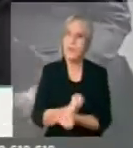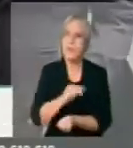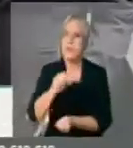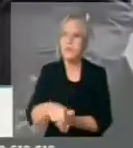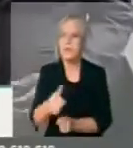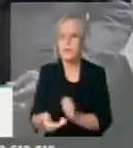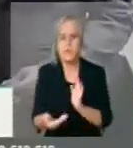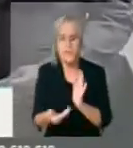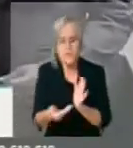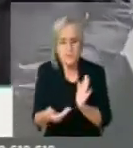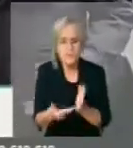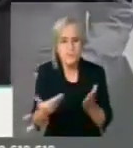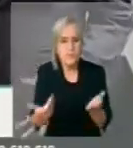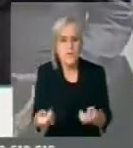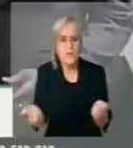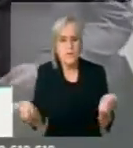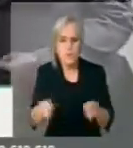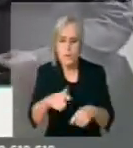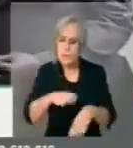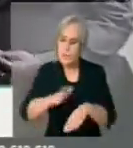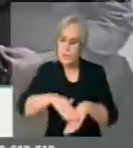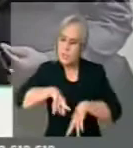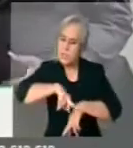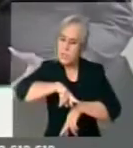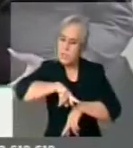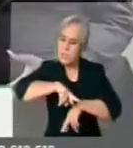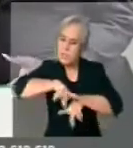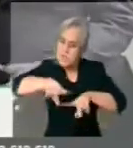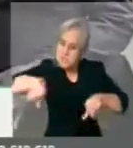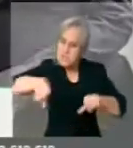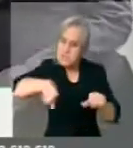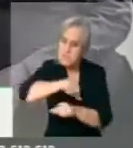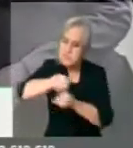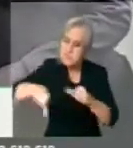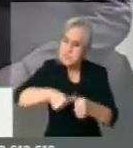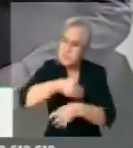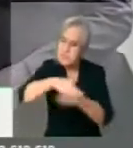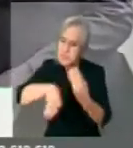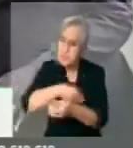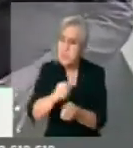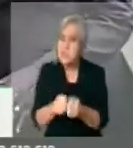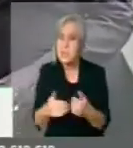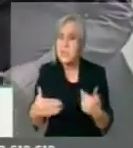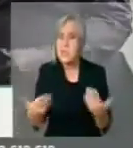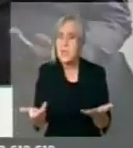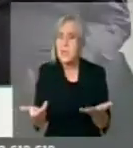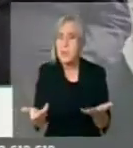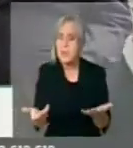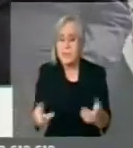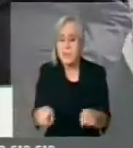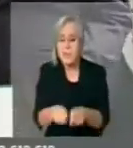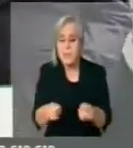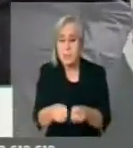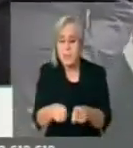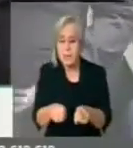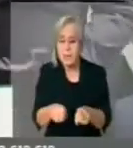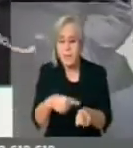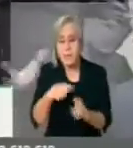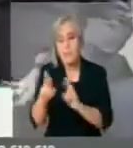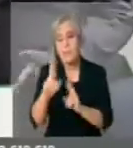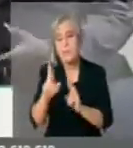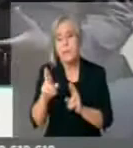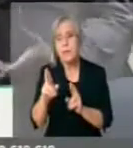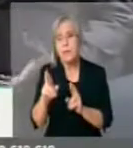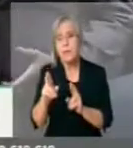uma Câmara mais plural, no sentido de que não marginalize a oposição e